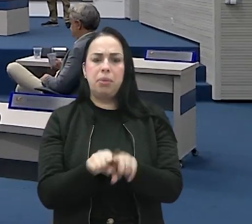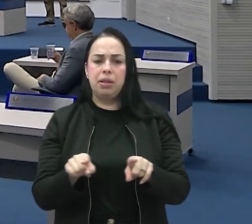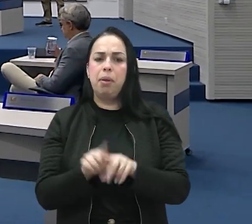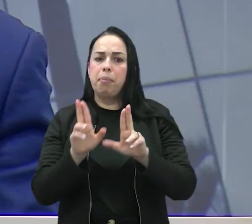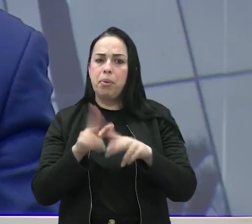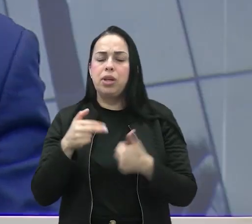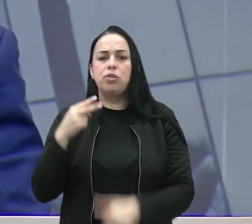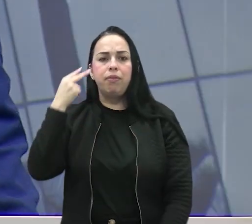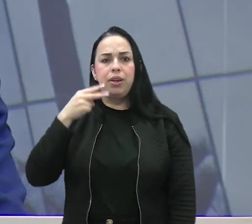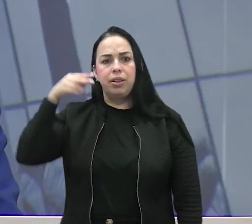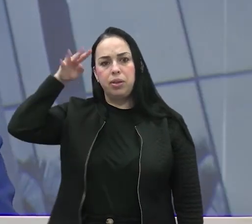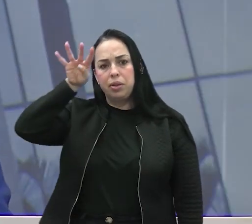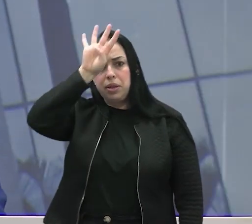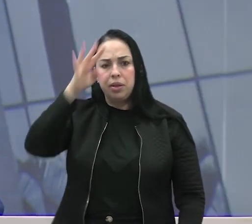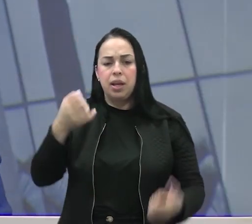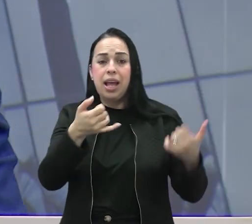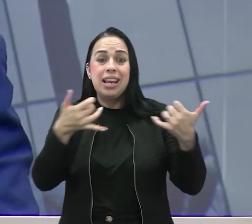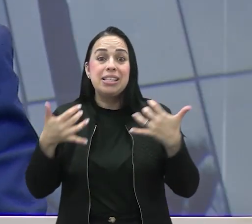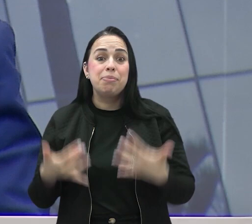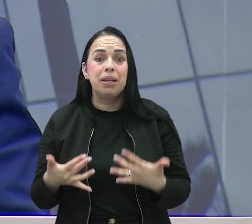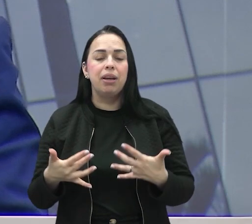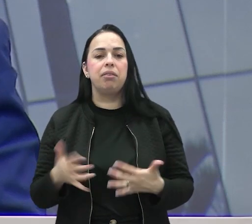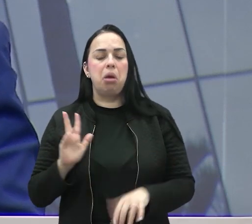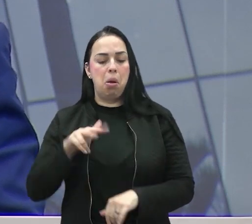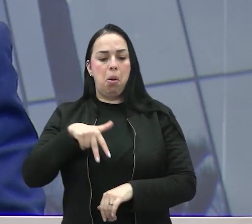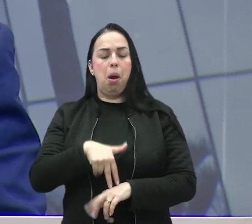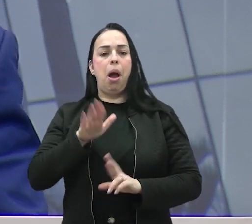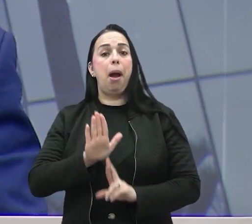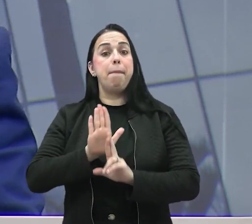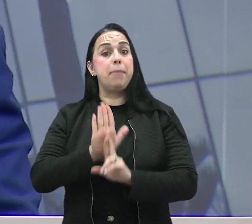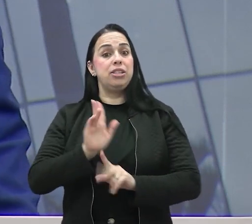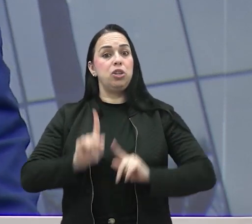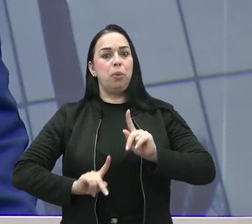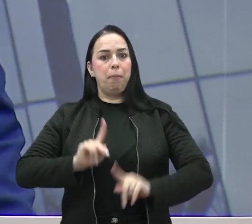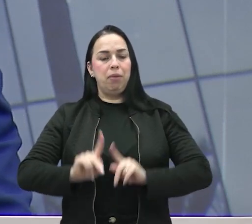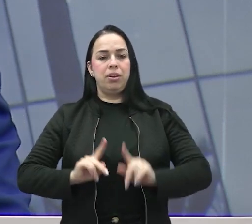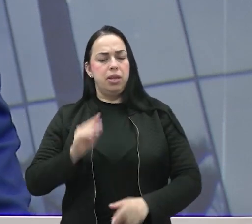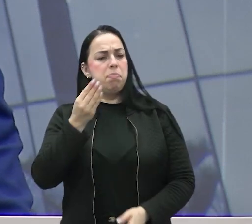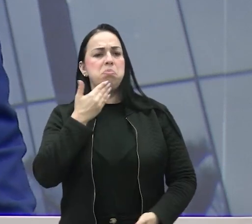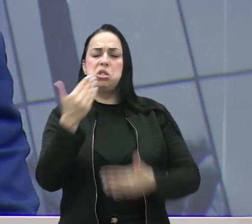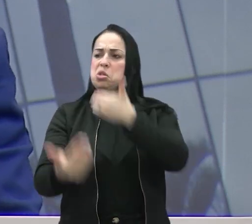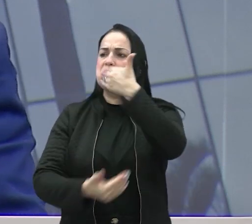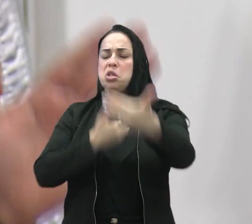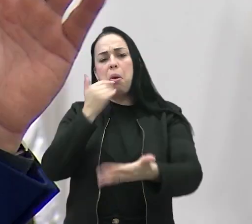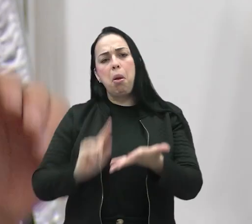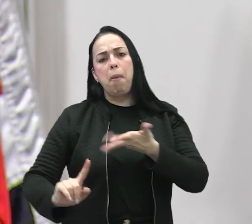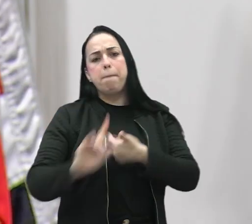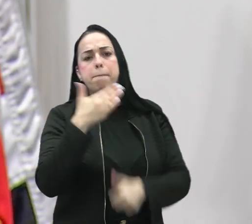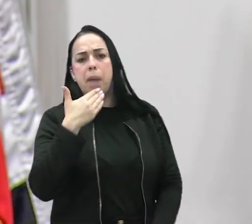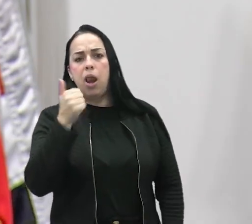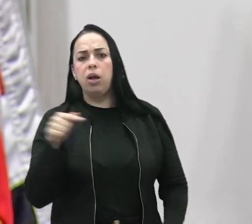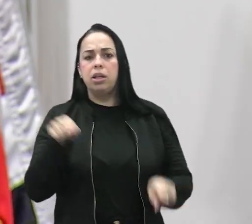Câmara. Nesse sentido, o vereador Sena defende o papel de ser um porta-voz da população na cobrança por melhorias. Para